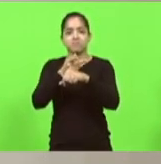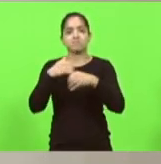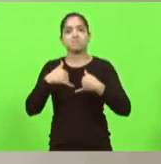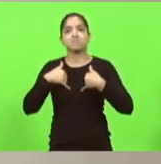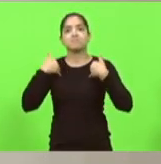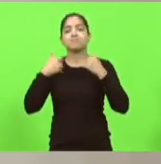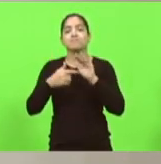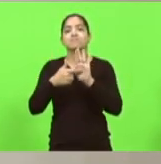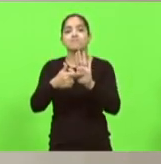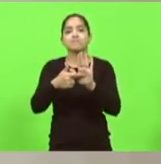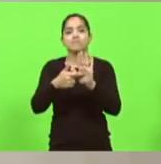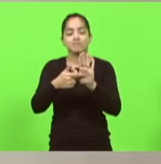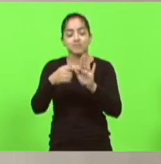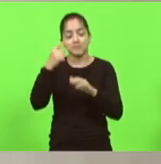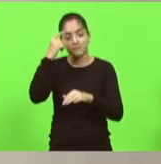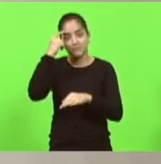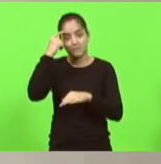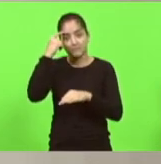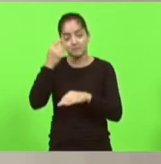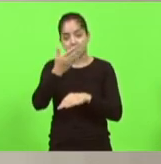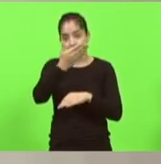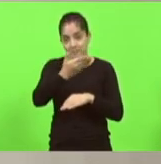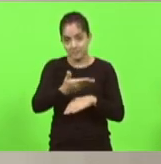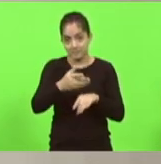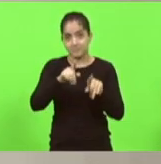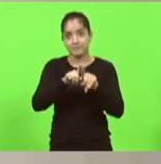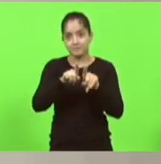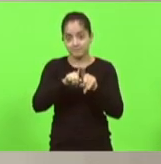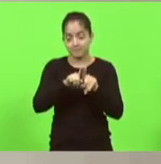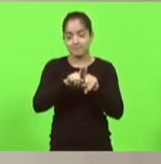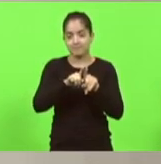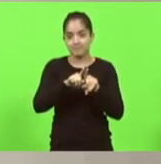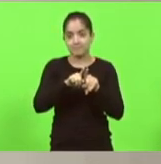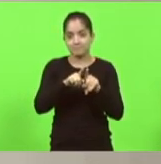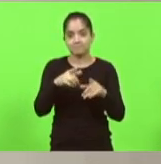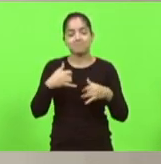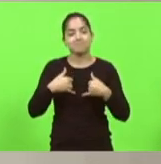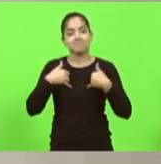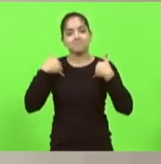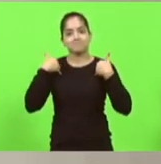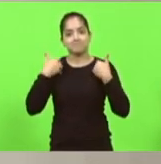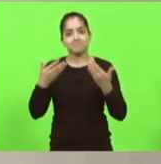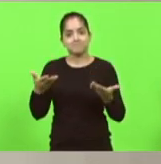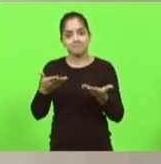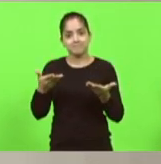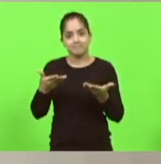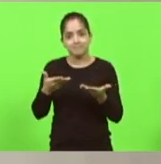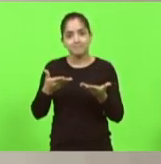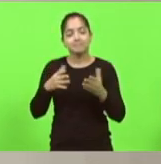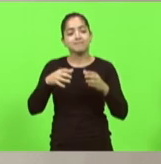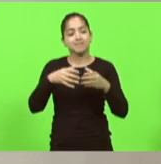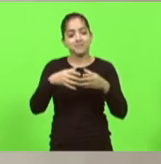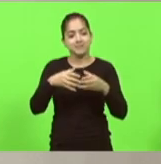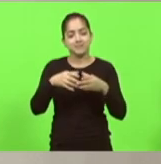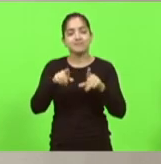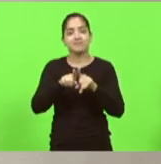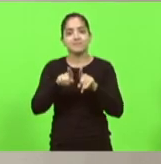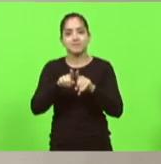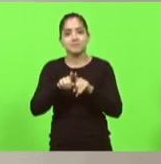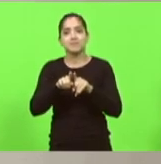devo imaginar que Vossa Excelência também está muito orgulhoso nesse momento, bem como toda a equipe, de